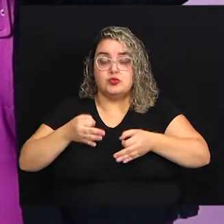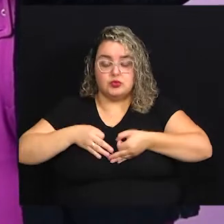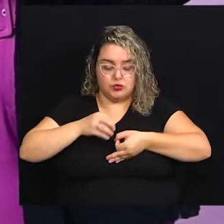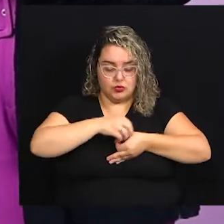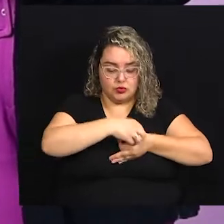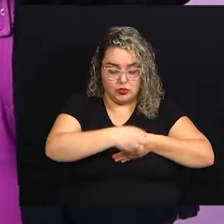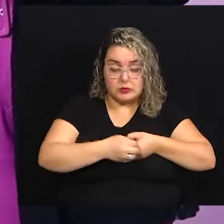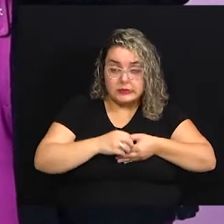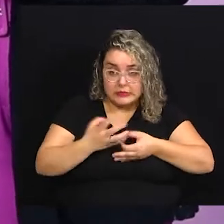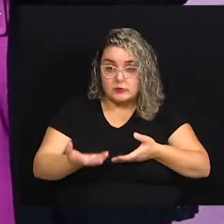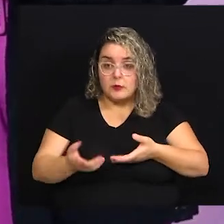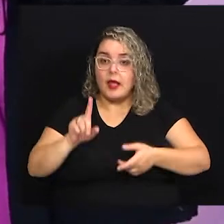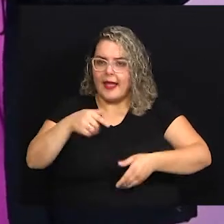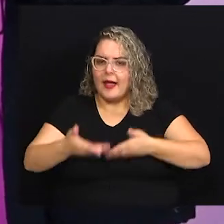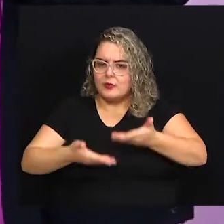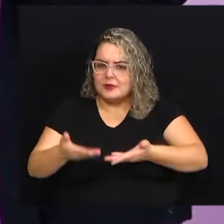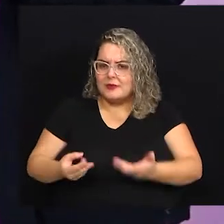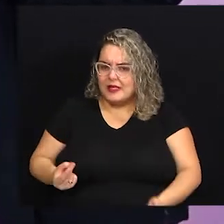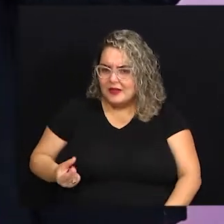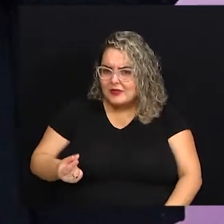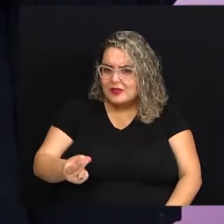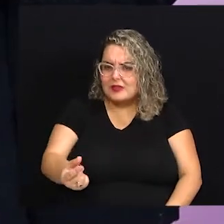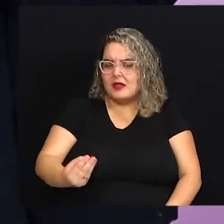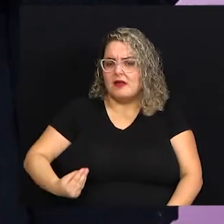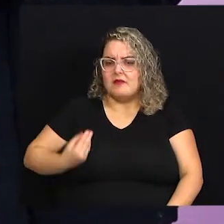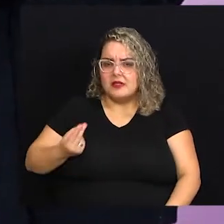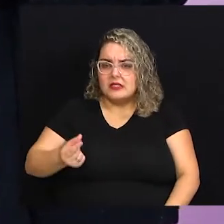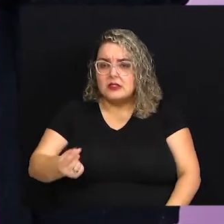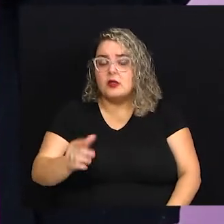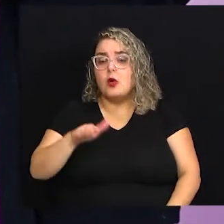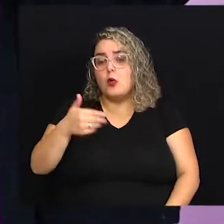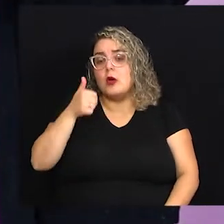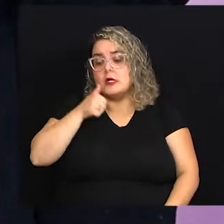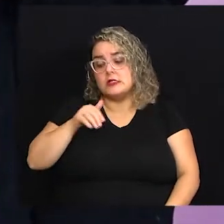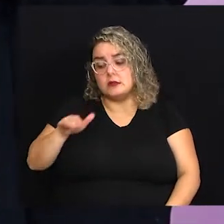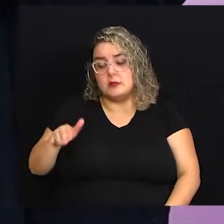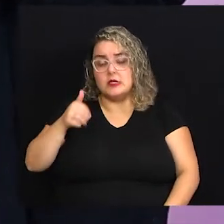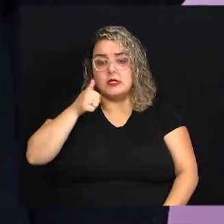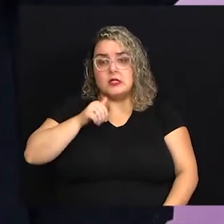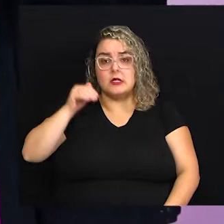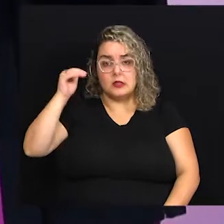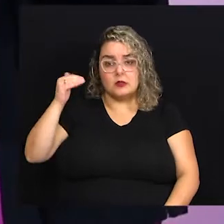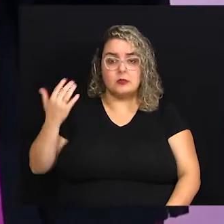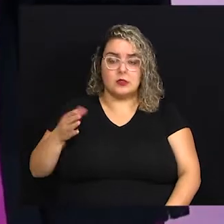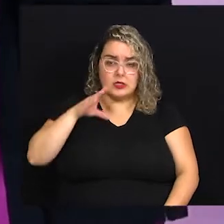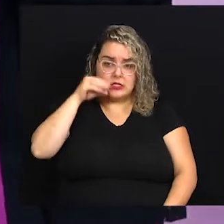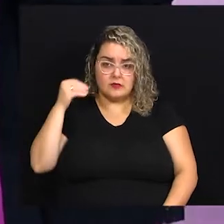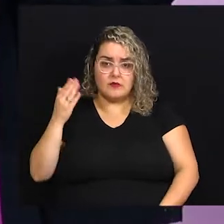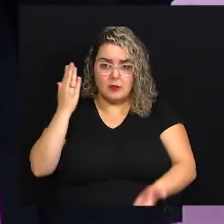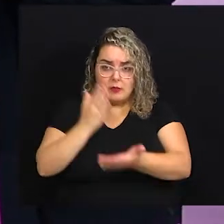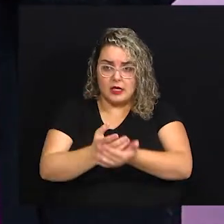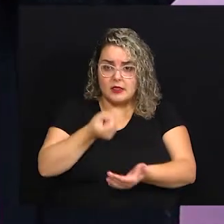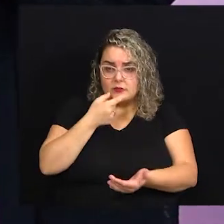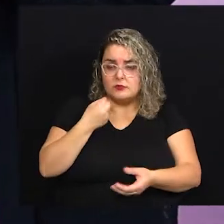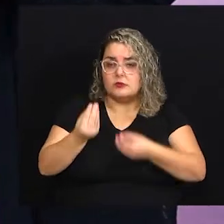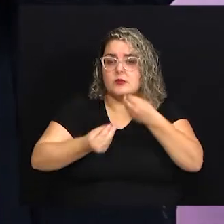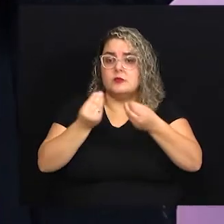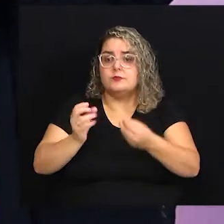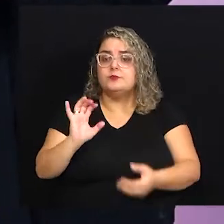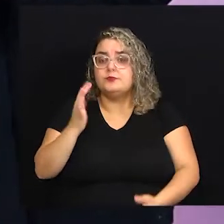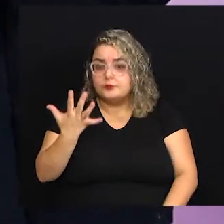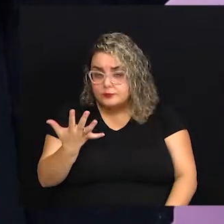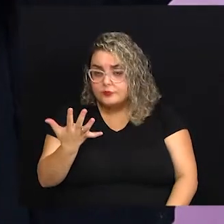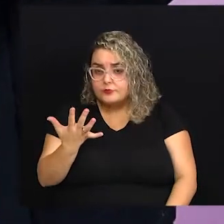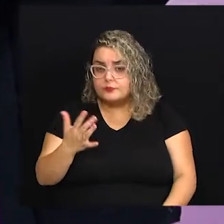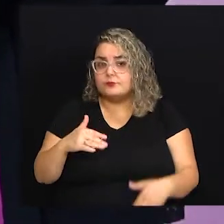ovário policístico, é um tratamento para o resto da vida ou vai chegar uma hora que essa menina, essa adolescente, vai parar de tomar a medicação?